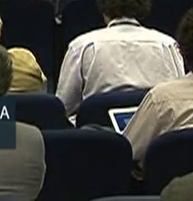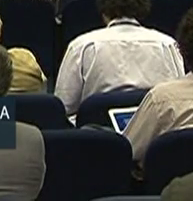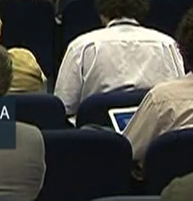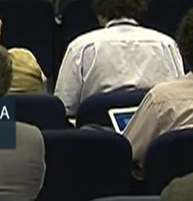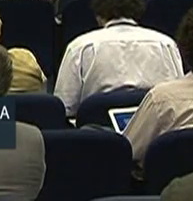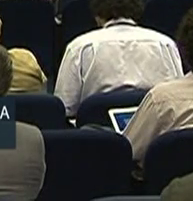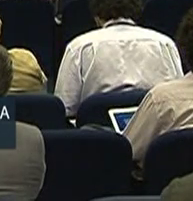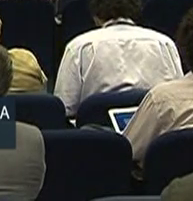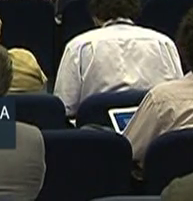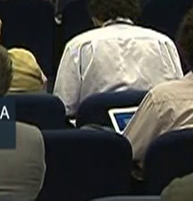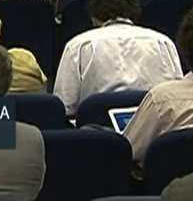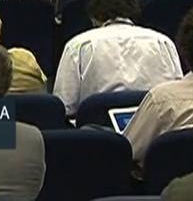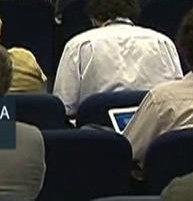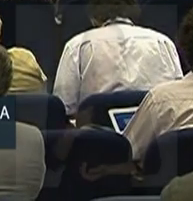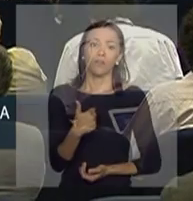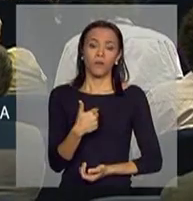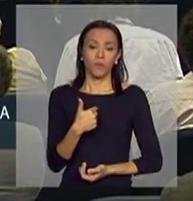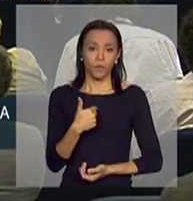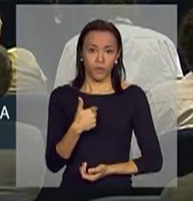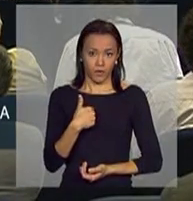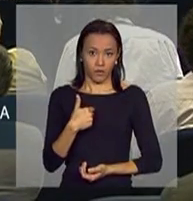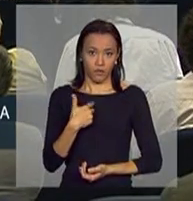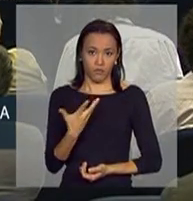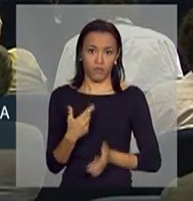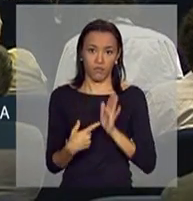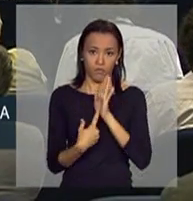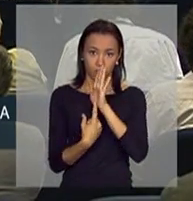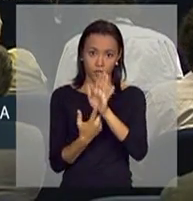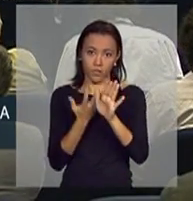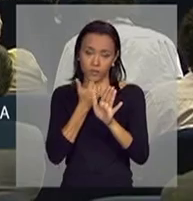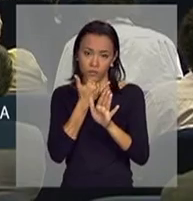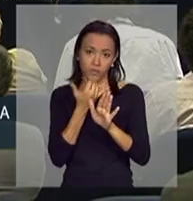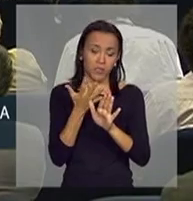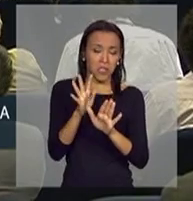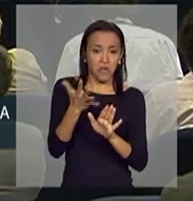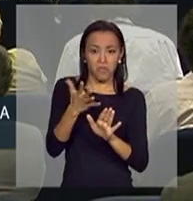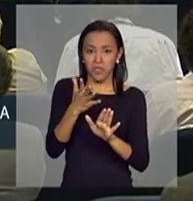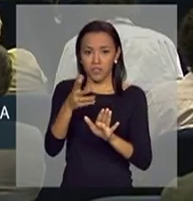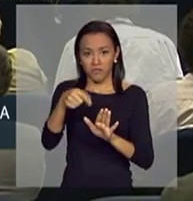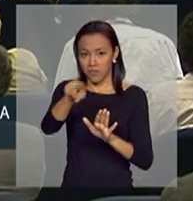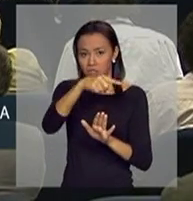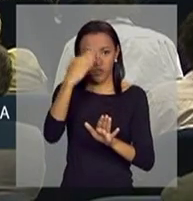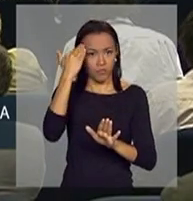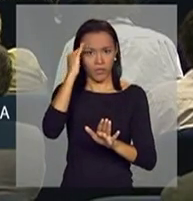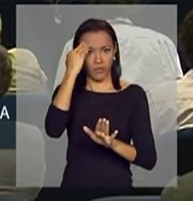Não, o que eu apresentei, desculpa, eu talvez não tenha sido clara,